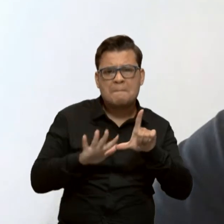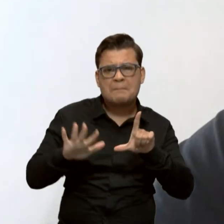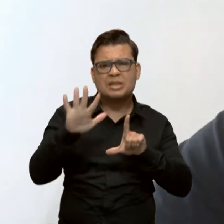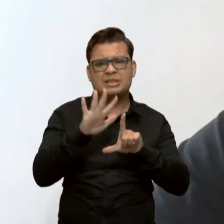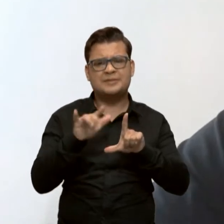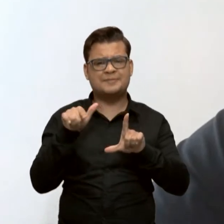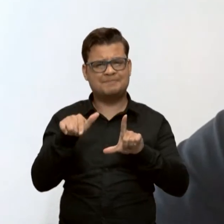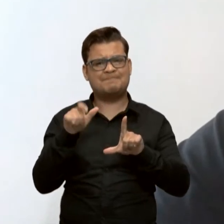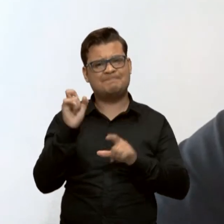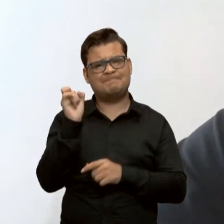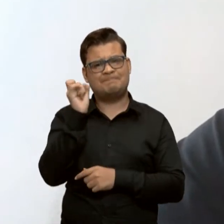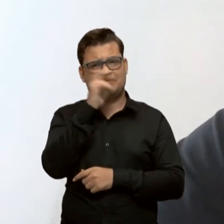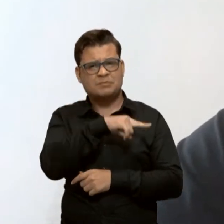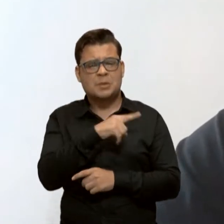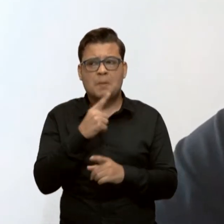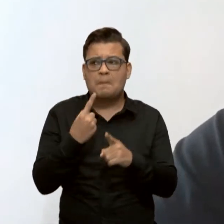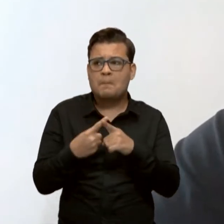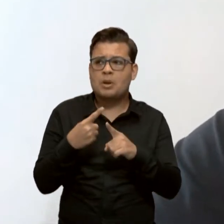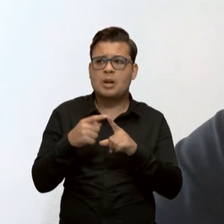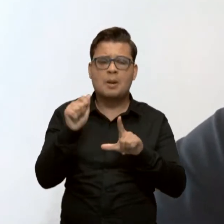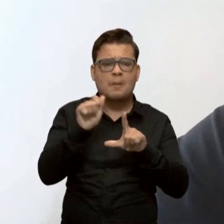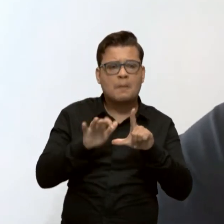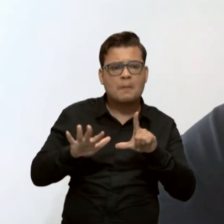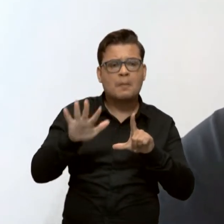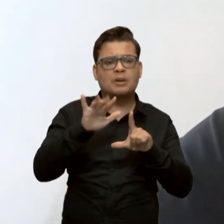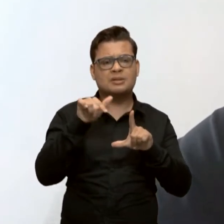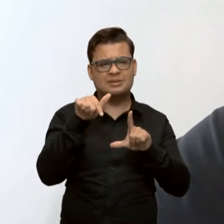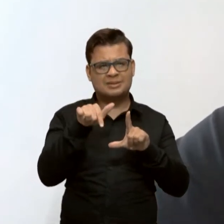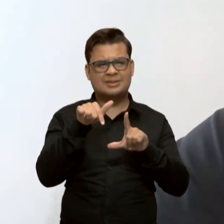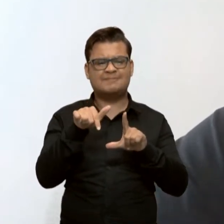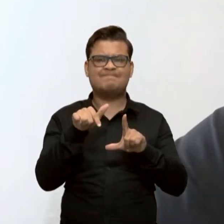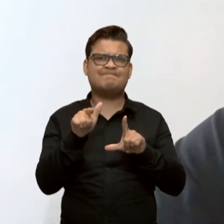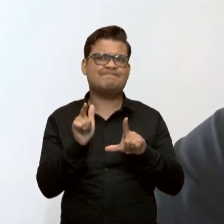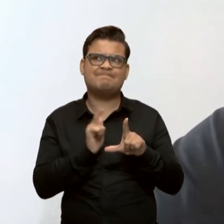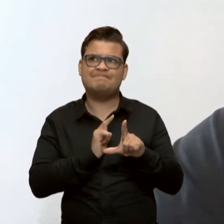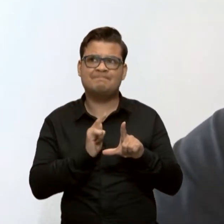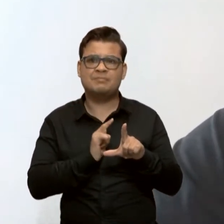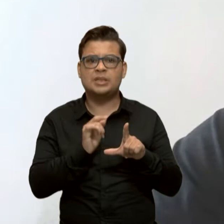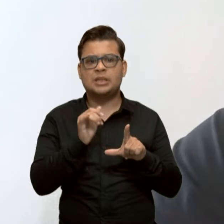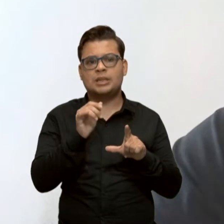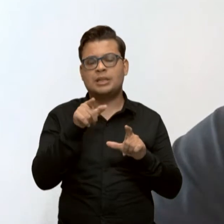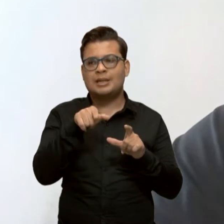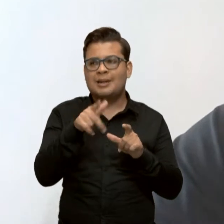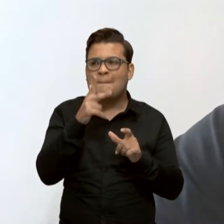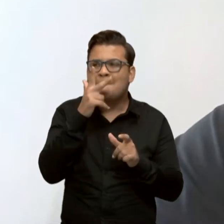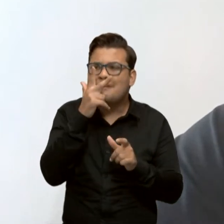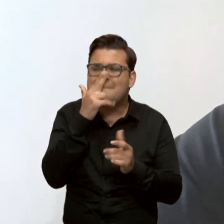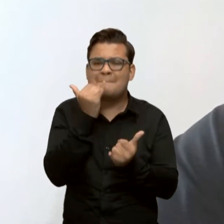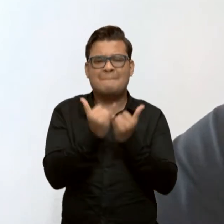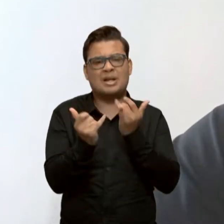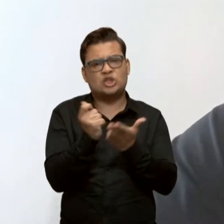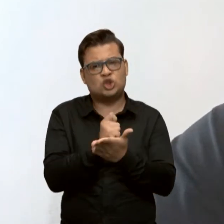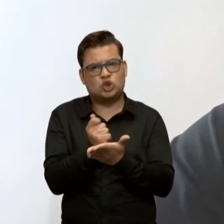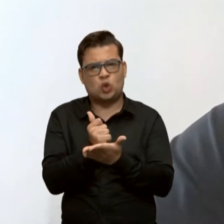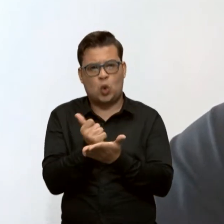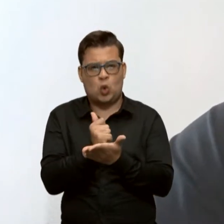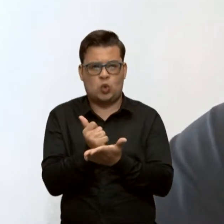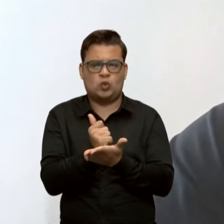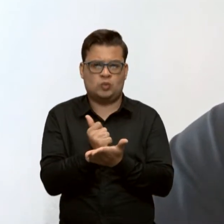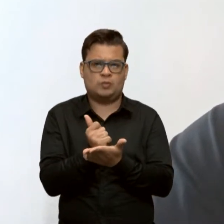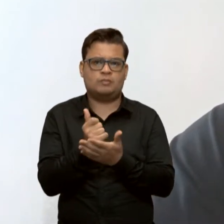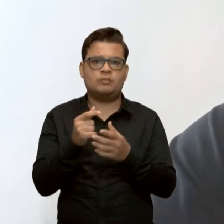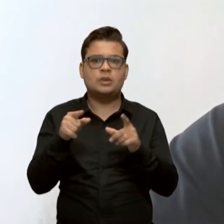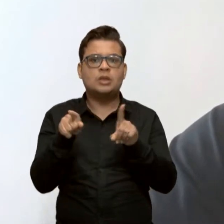novas, porque essas plataformas envolvem, como o Altair mencionou no último bloco, gamificação. E, às vezes, também